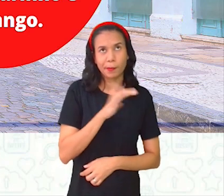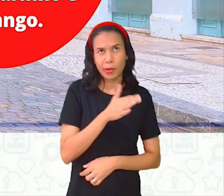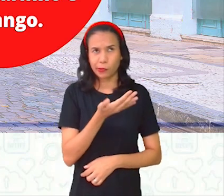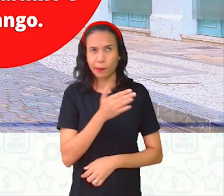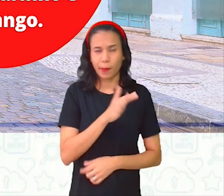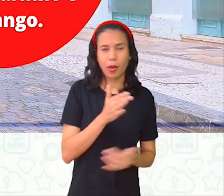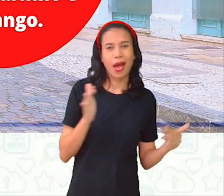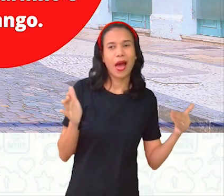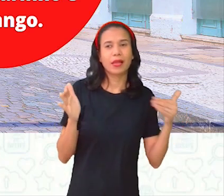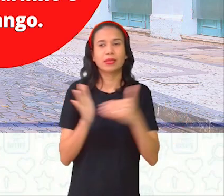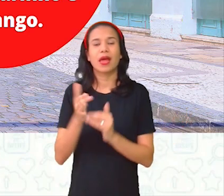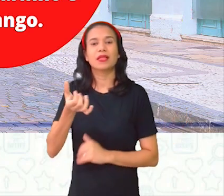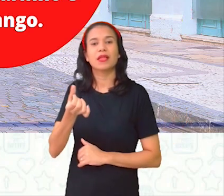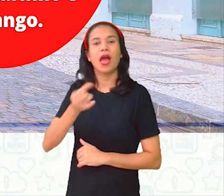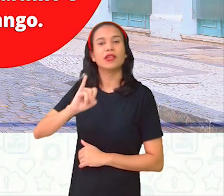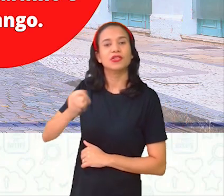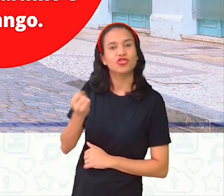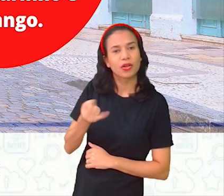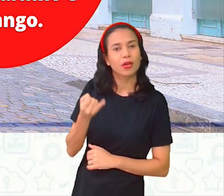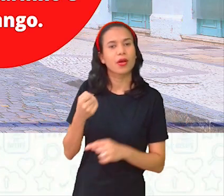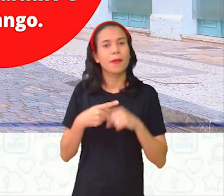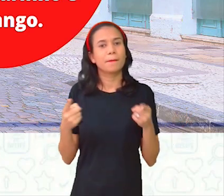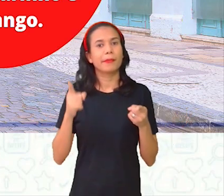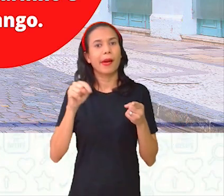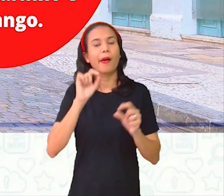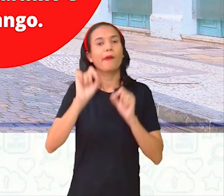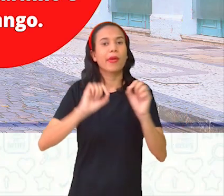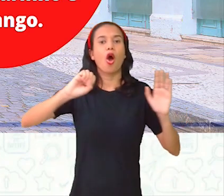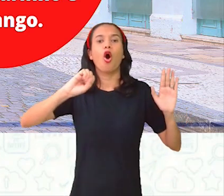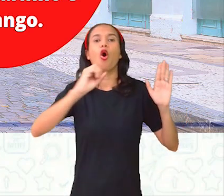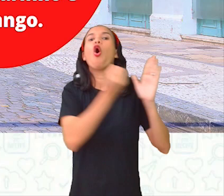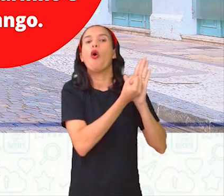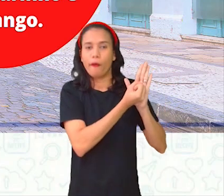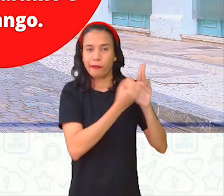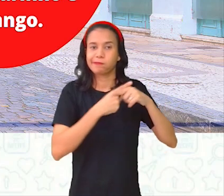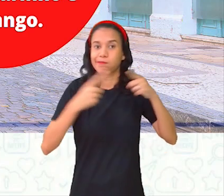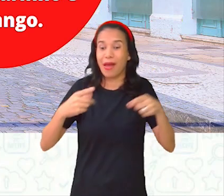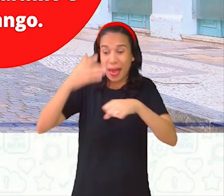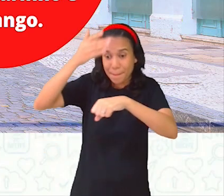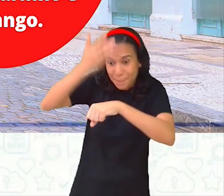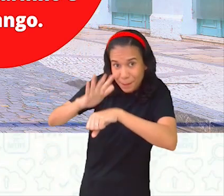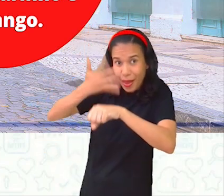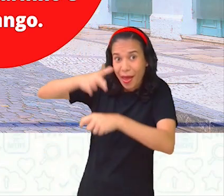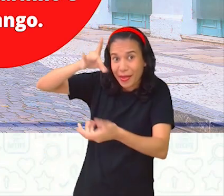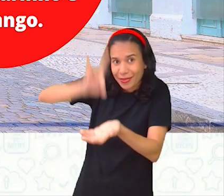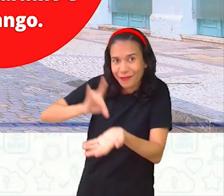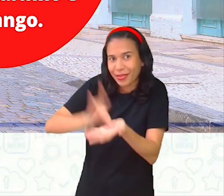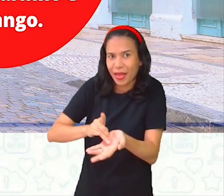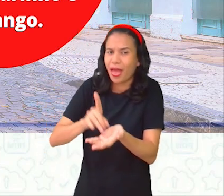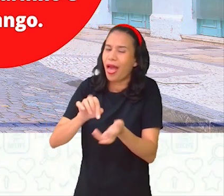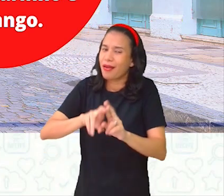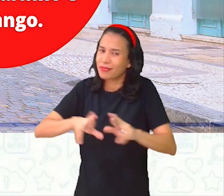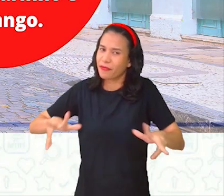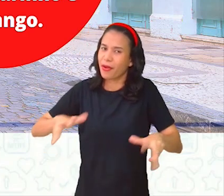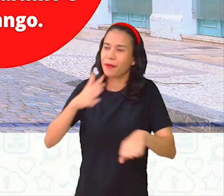menos, até o dia 6 de janeiro. Mas isso aí é o que é oficial. Na prática, não é bem assim.